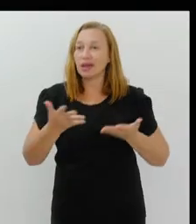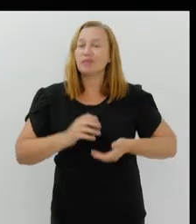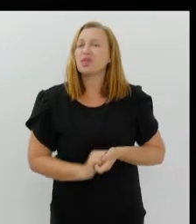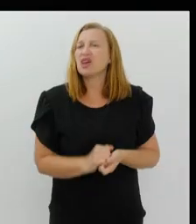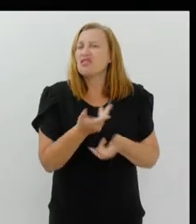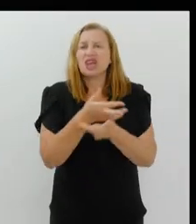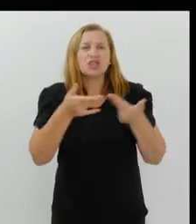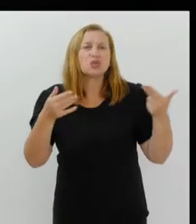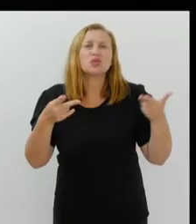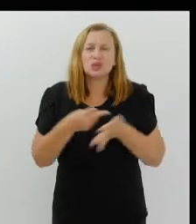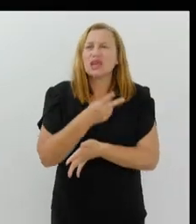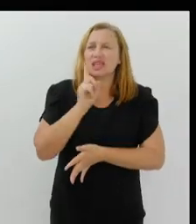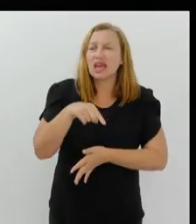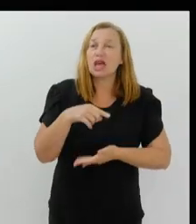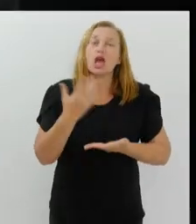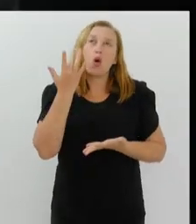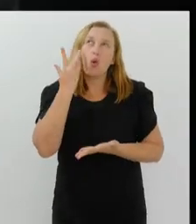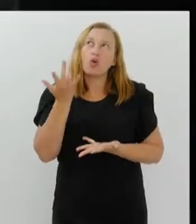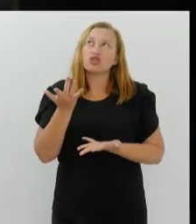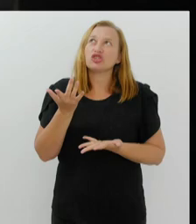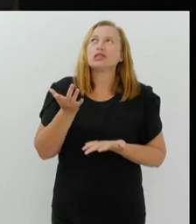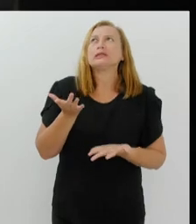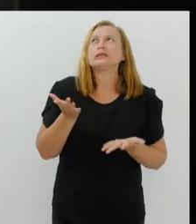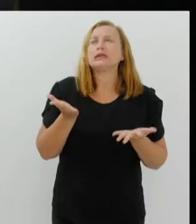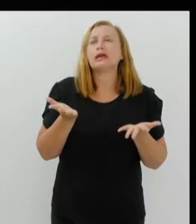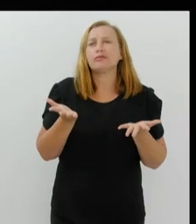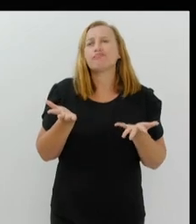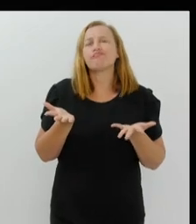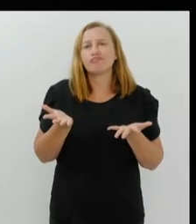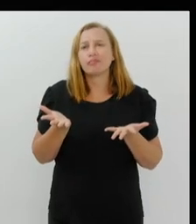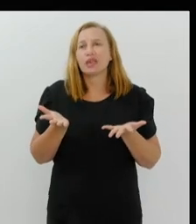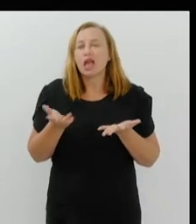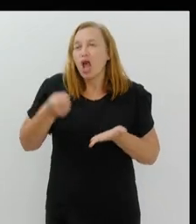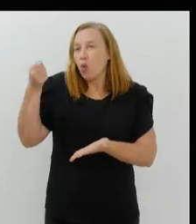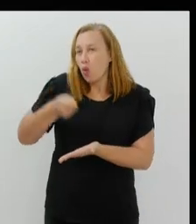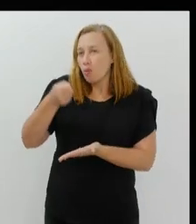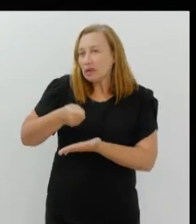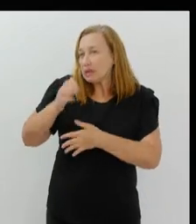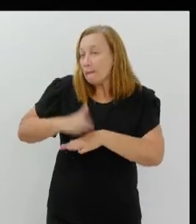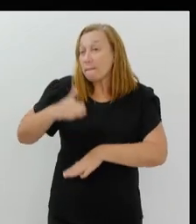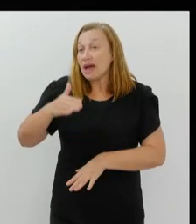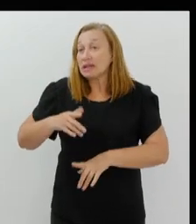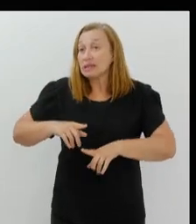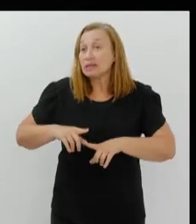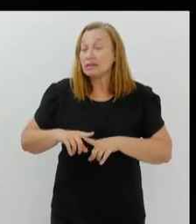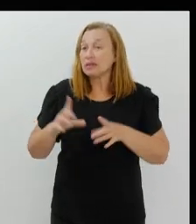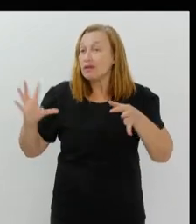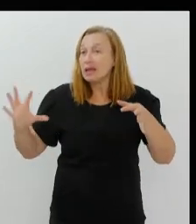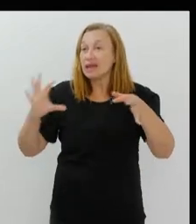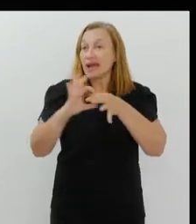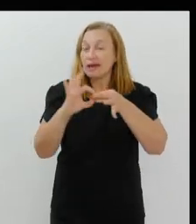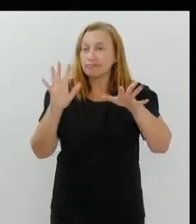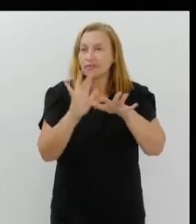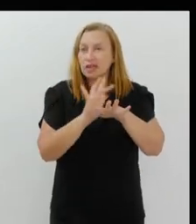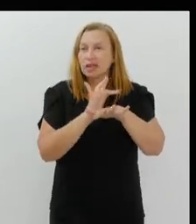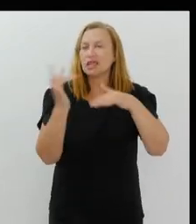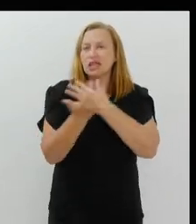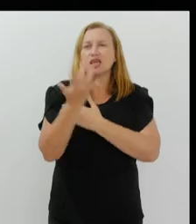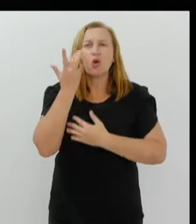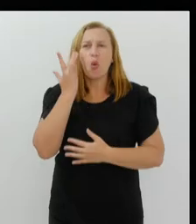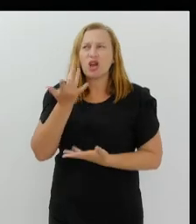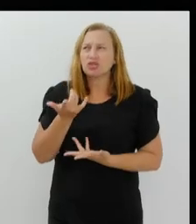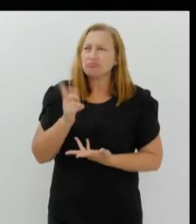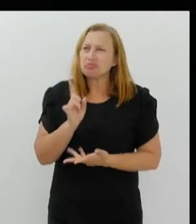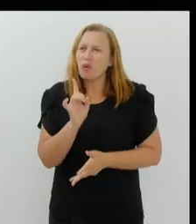Foi muito legal. Envolve muita coisa agora, né? Hoje eu acho que hoje a cobrança é maior, mas é muito ligado à